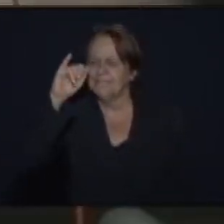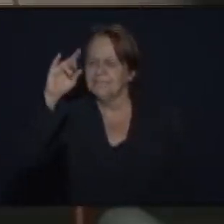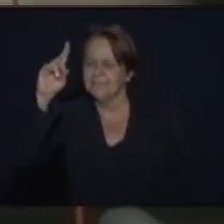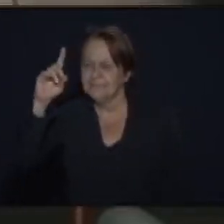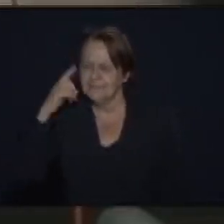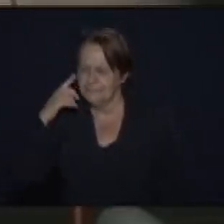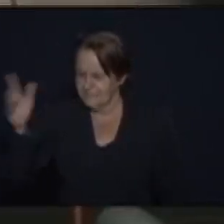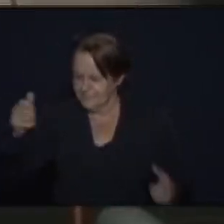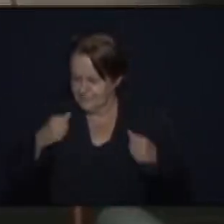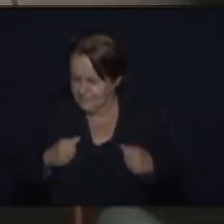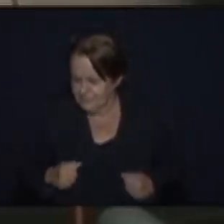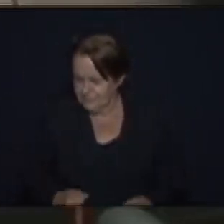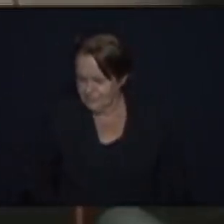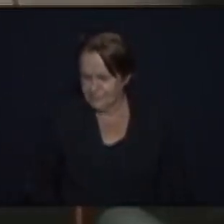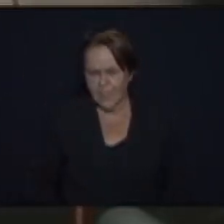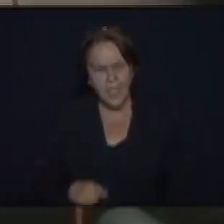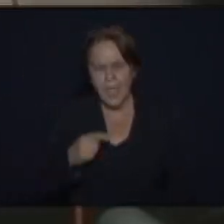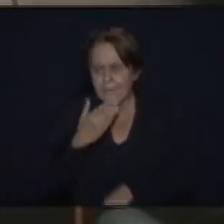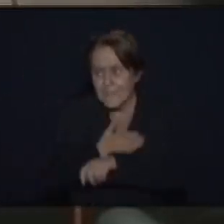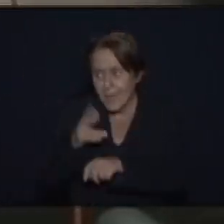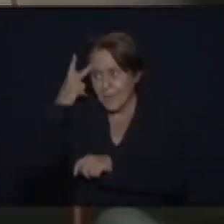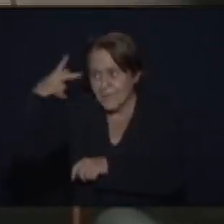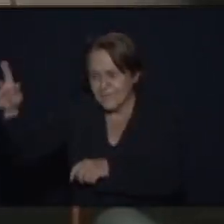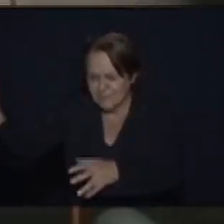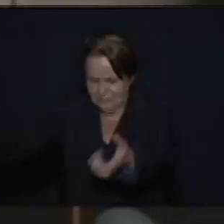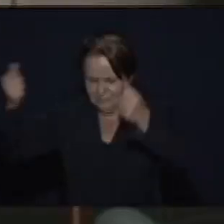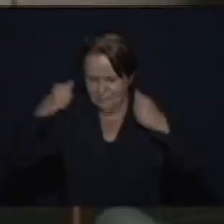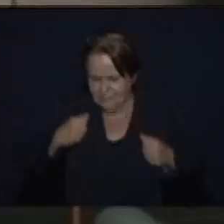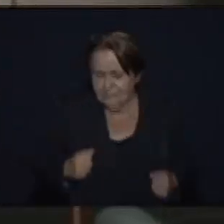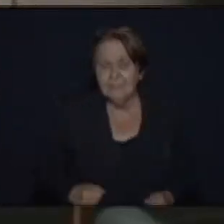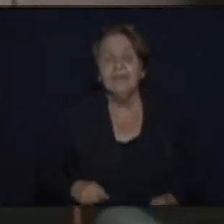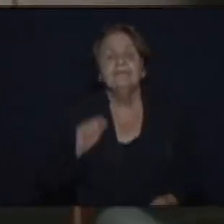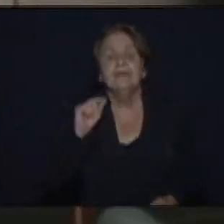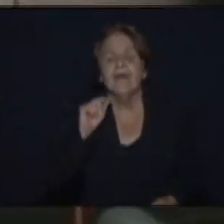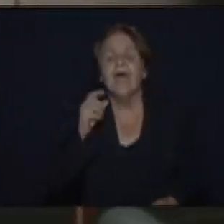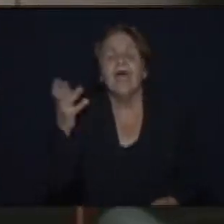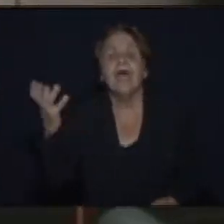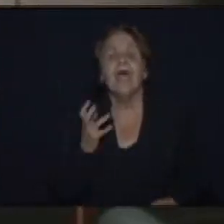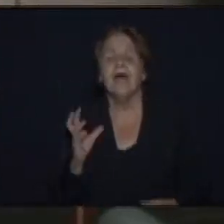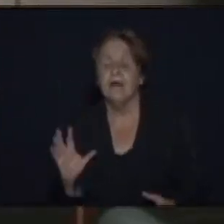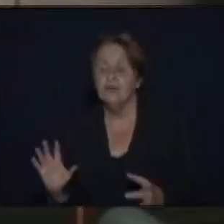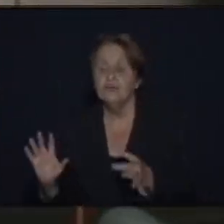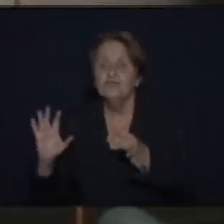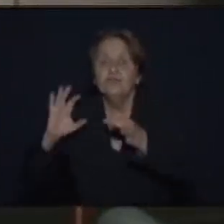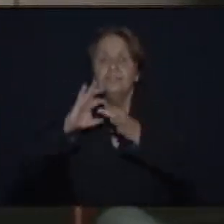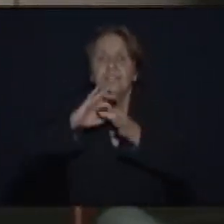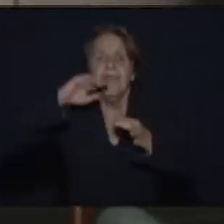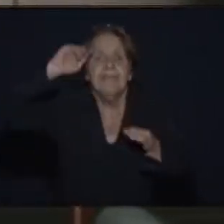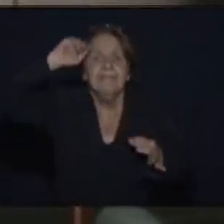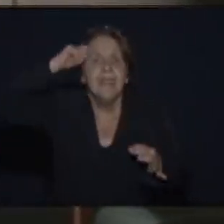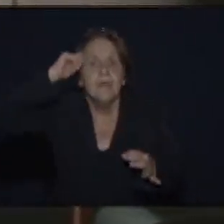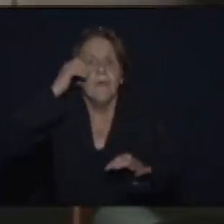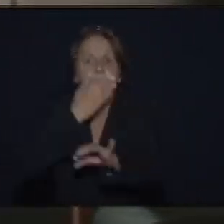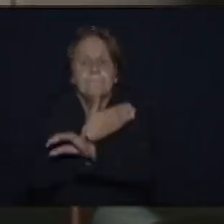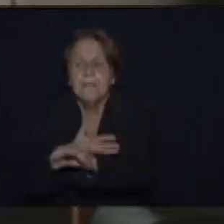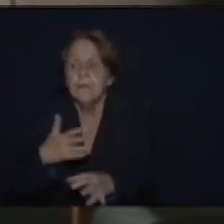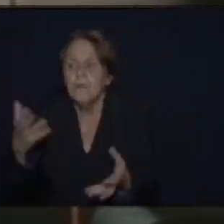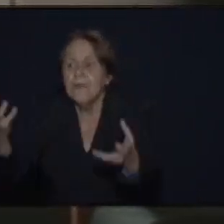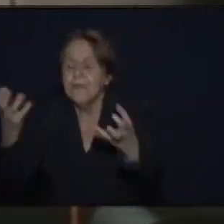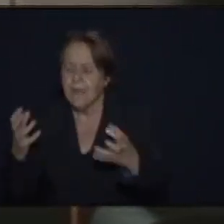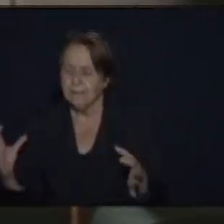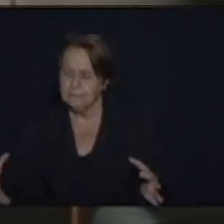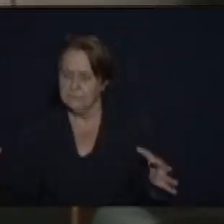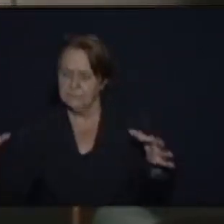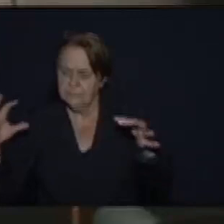esporte no esporte nacional com uma forma de unir negros e brancos cria uma coisa chamada junto com